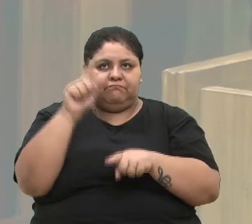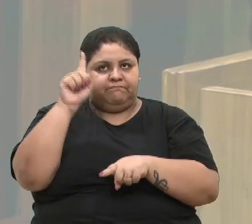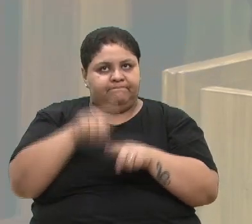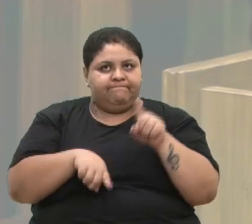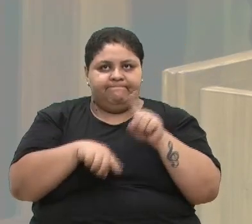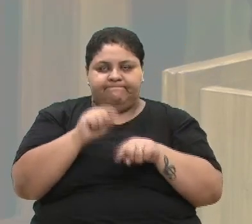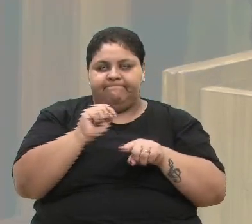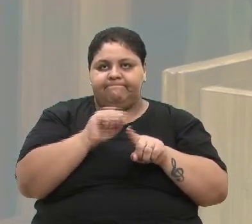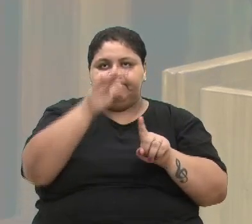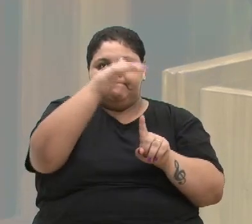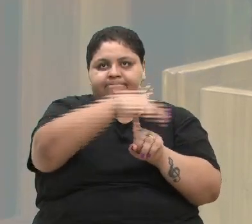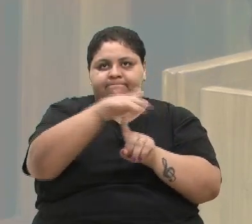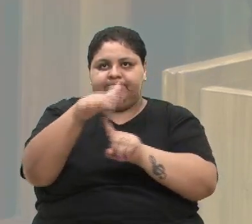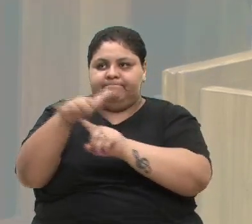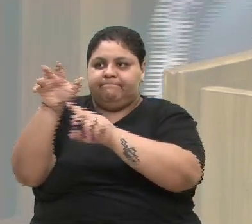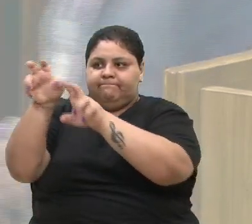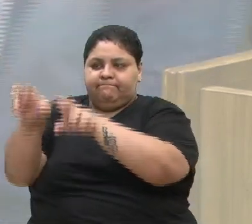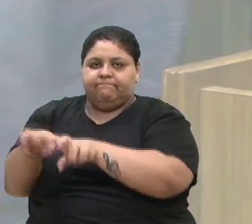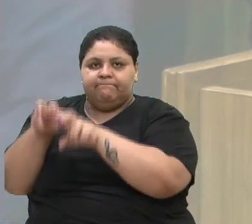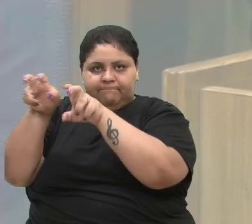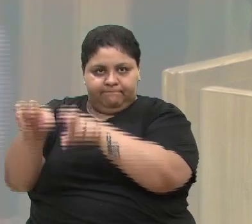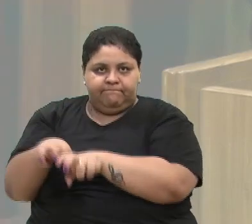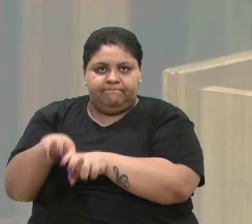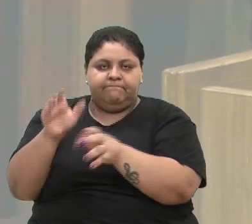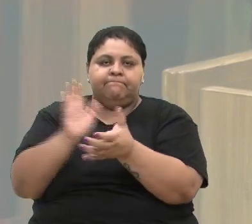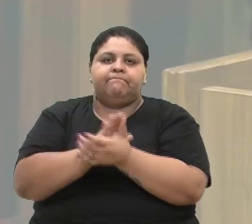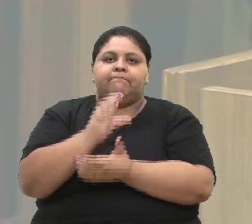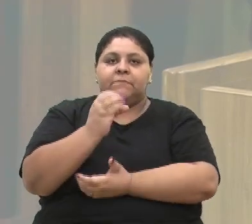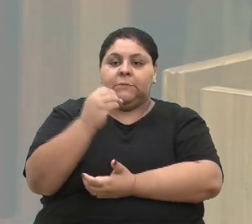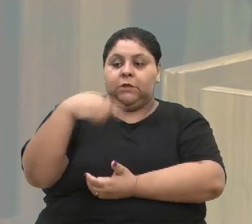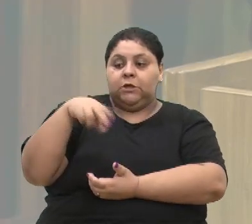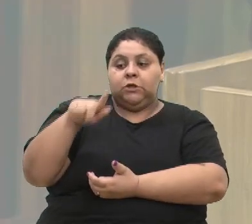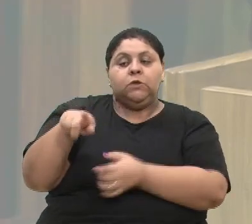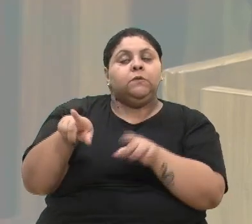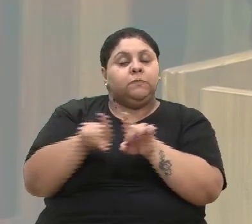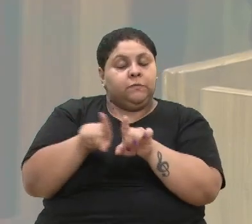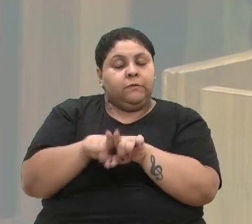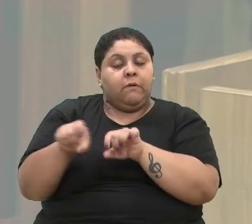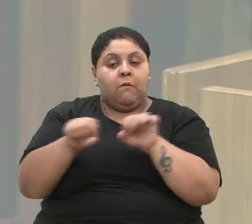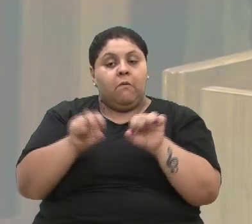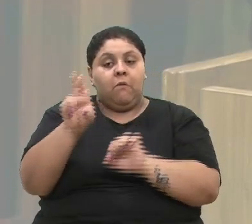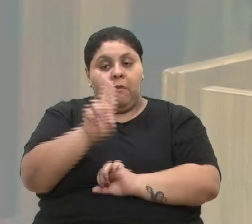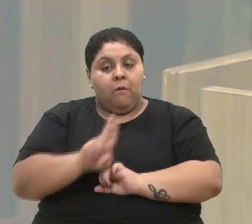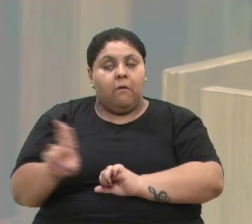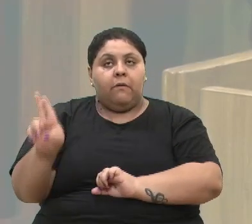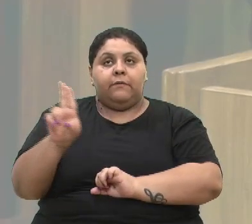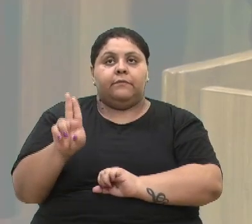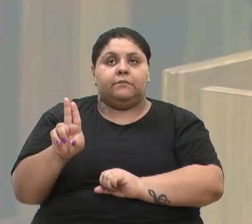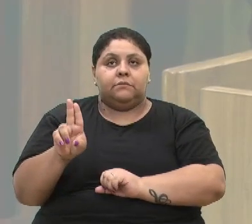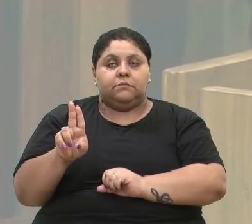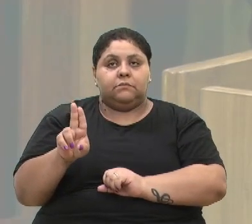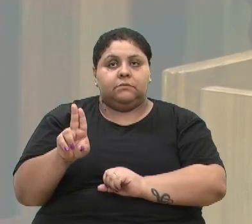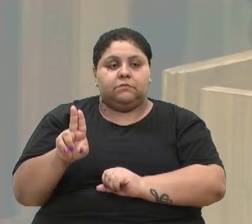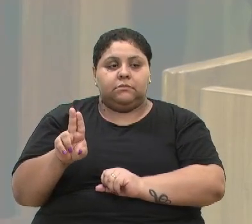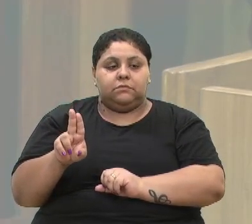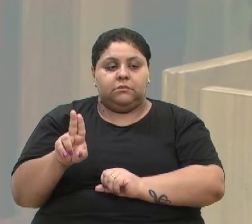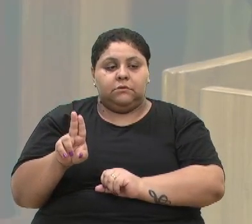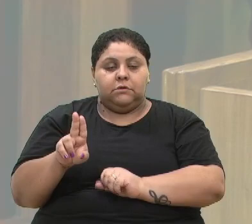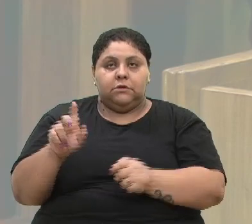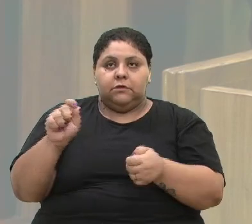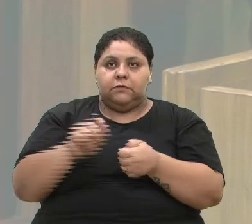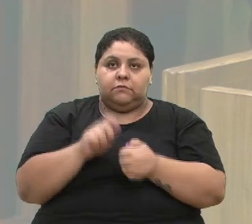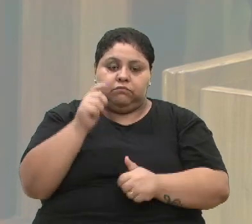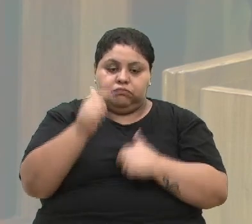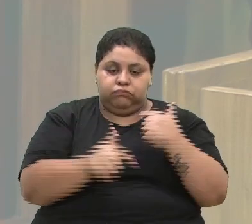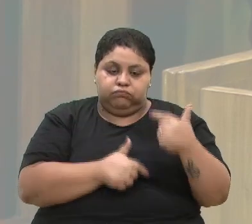a feira do agricultor. As ONGs também poderiam usar como feira aí para fazer